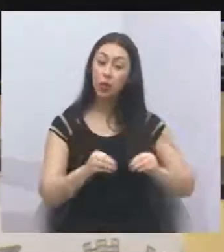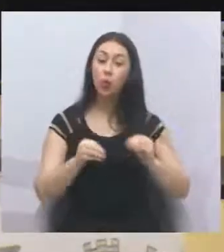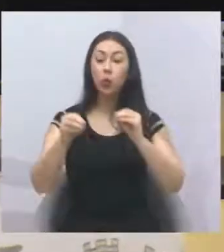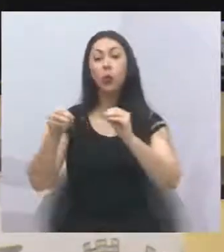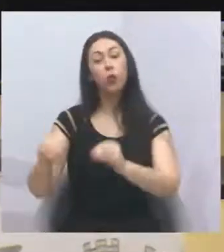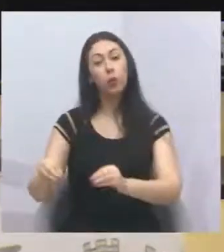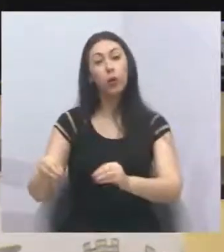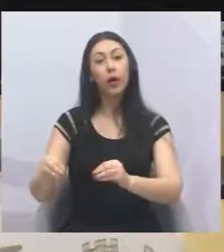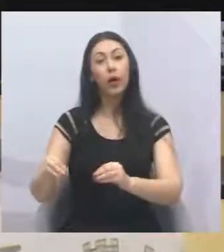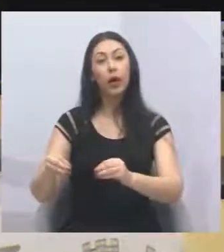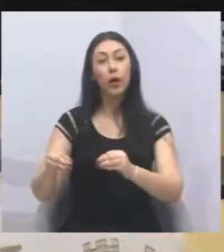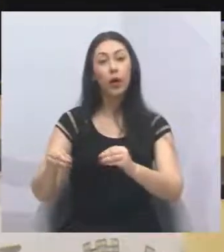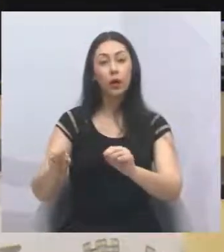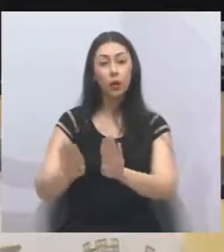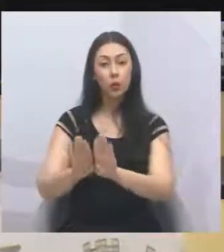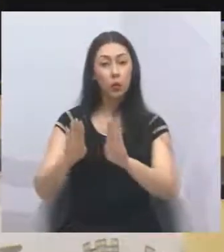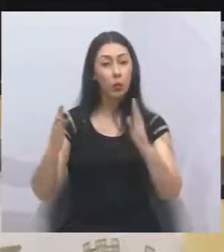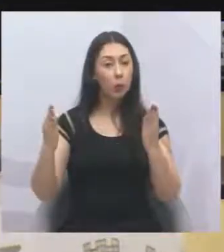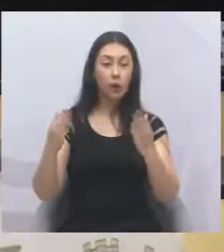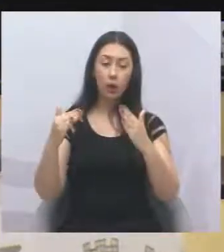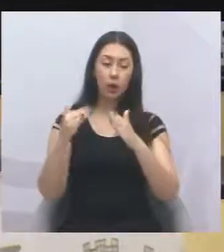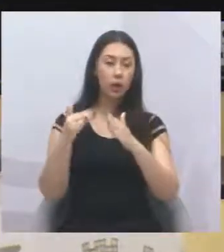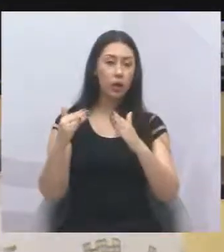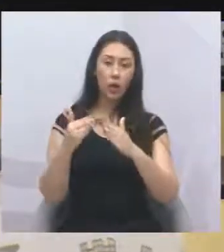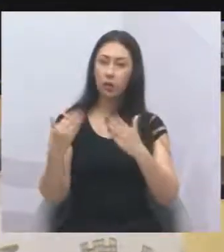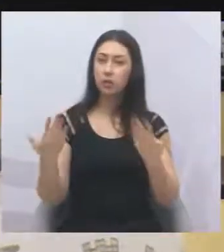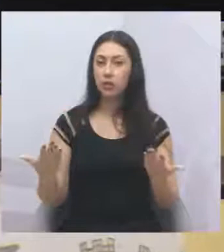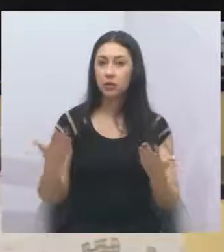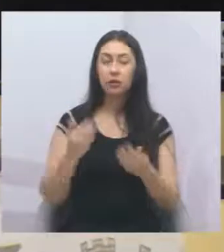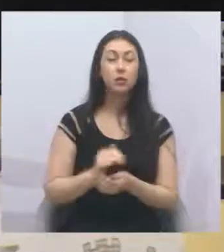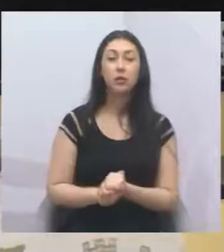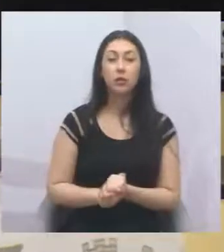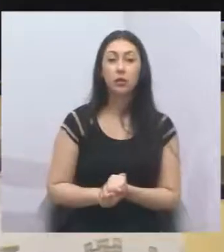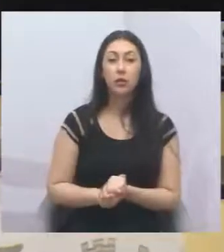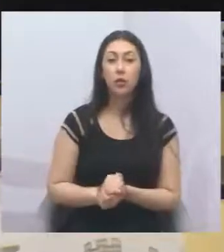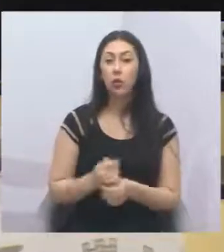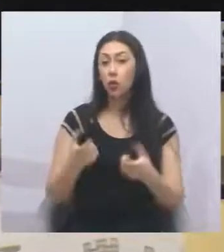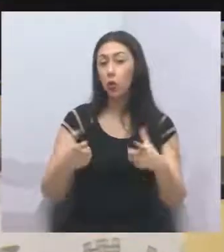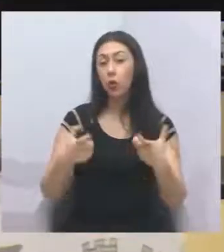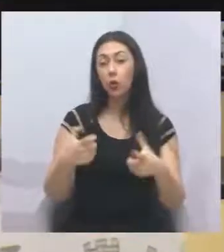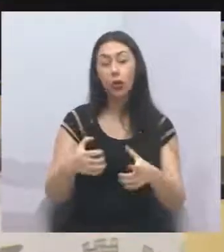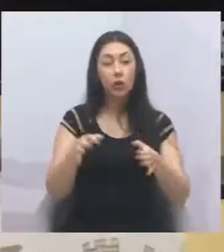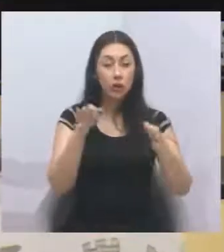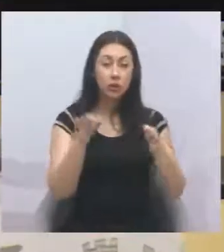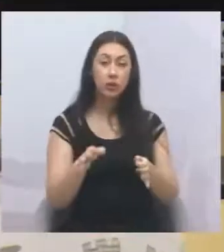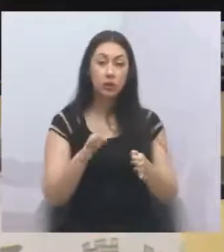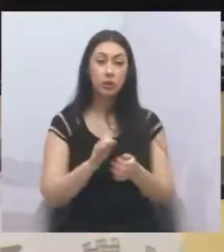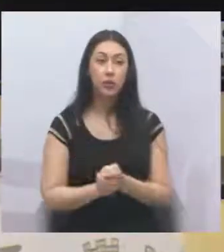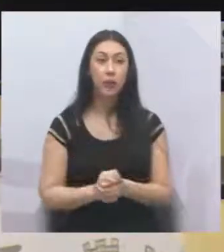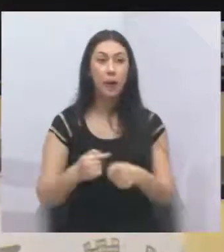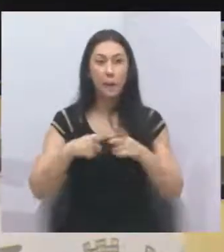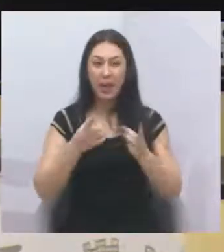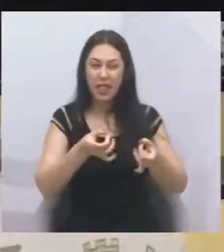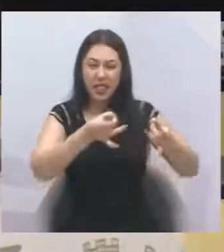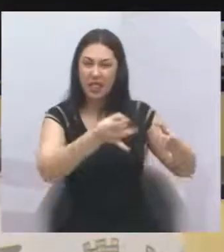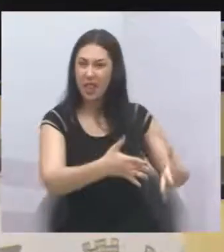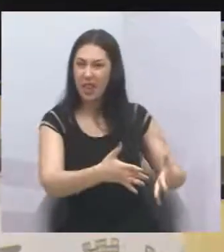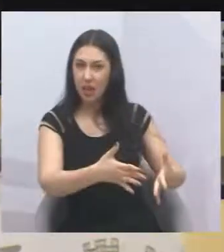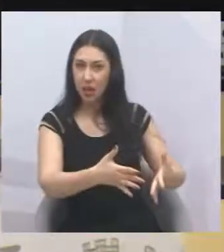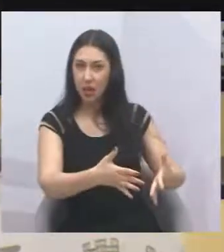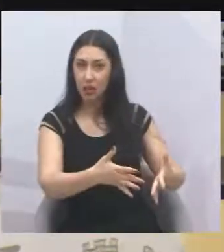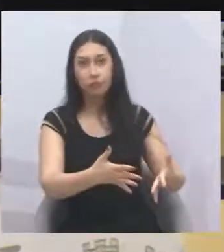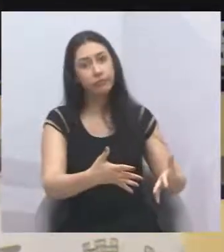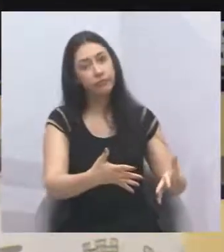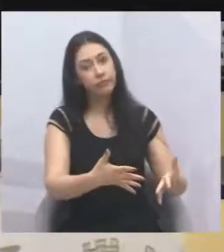no portão da casa dela para poder, então, ser destinado para onde tem que mandar. Agora, jogar o lixo